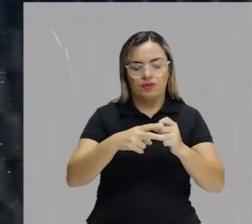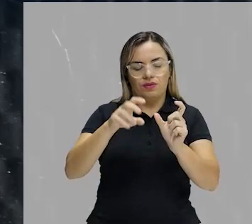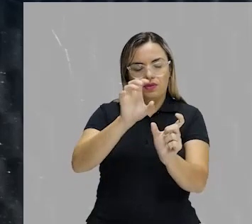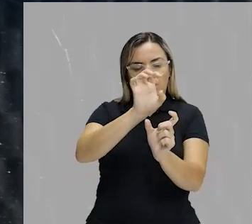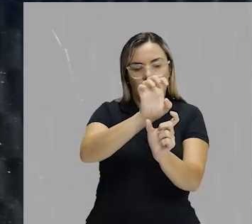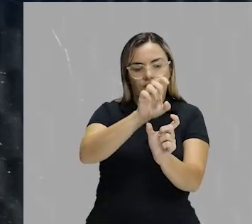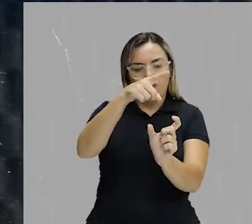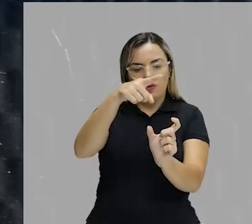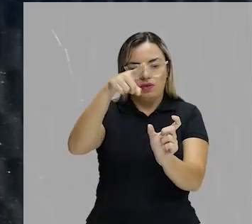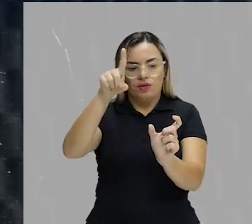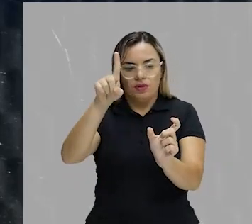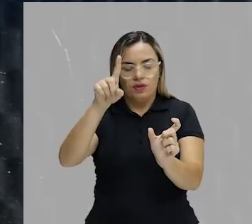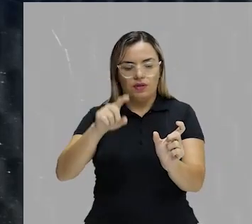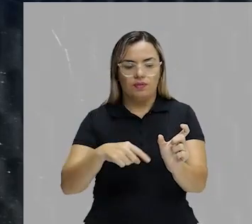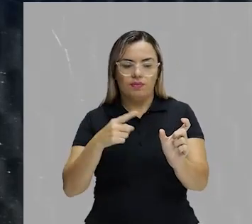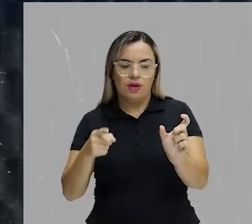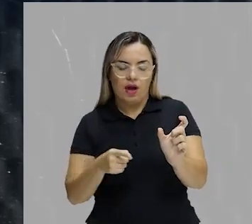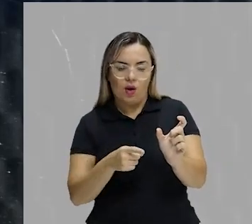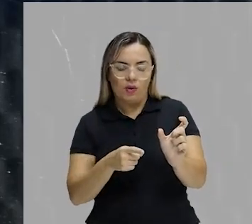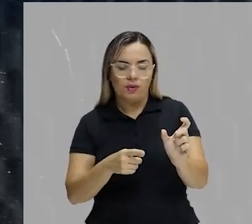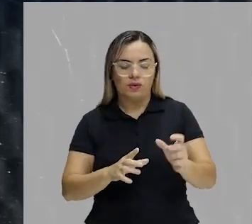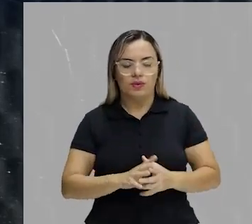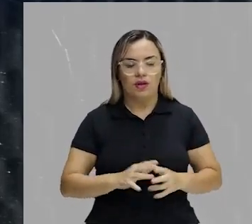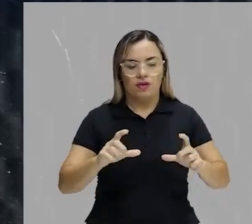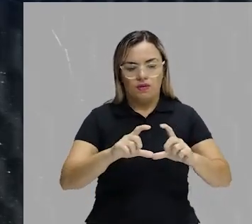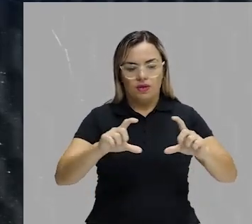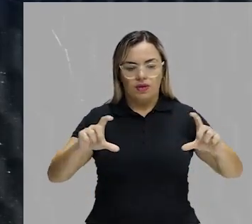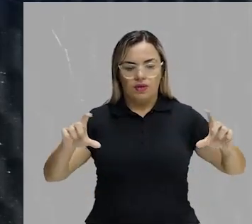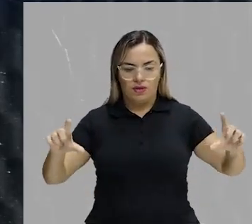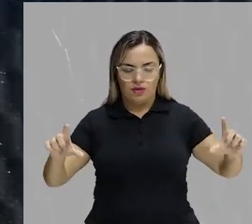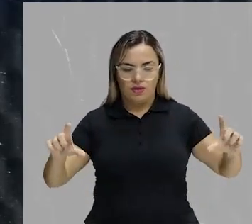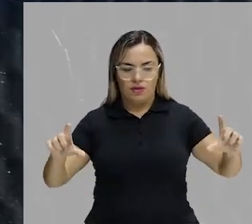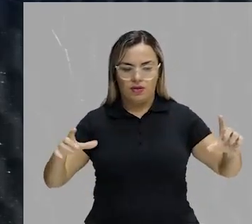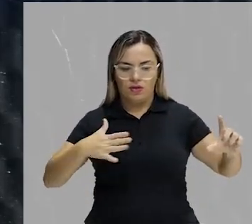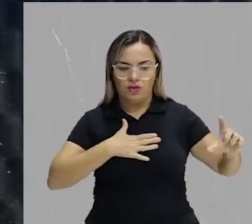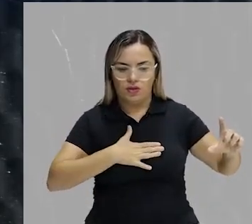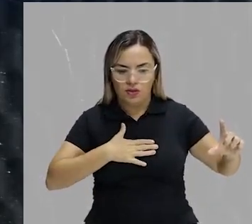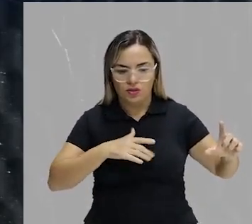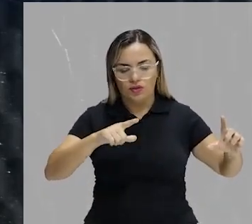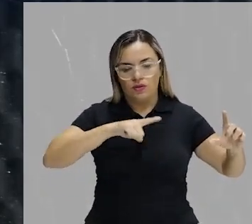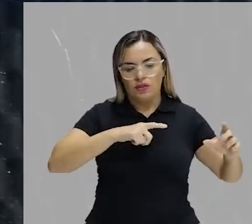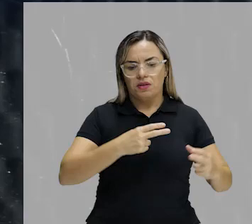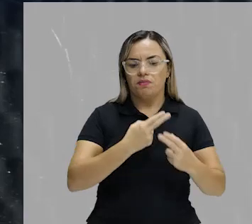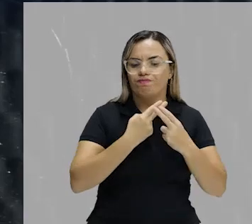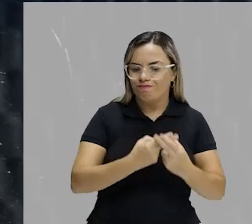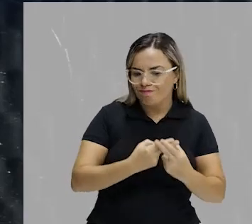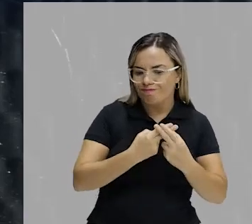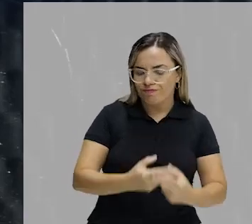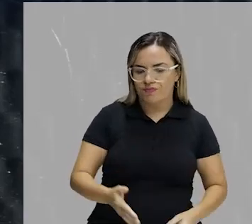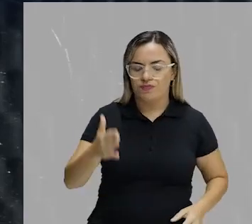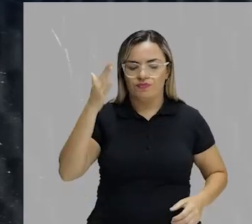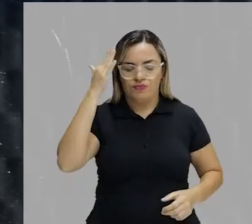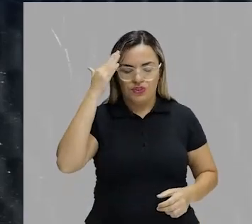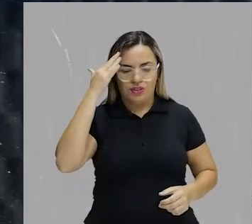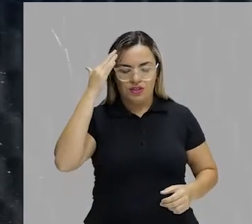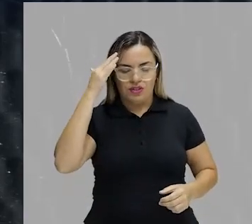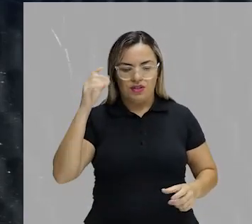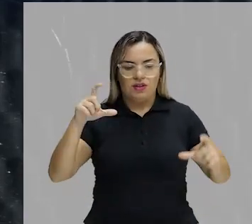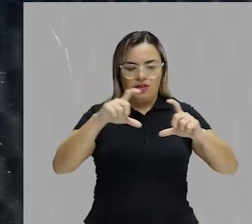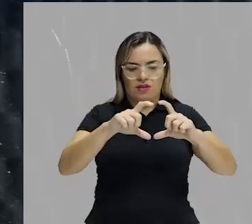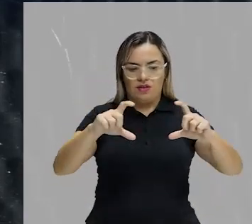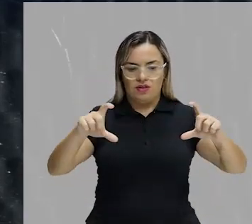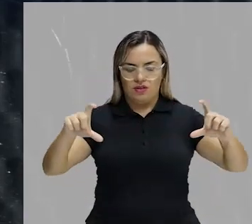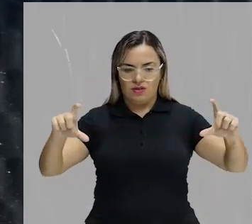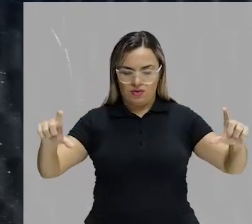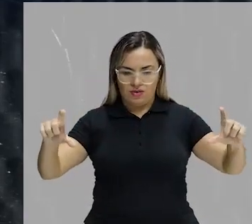apenas gostaria que tivesse paciência e compreensão. Eu tenho uma frase composta